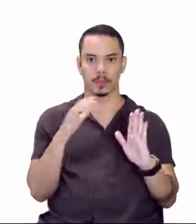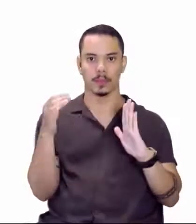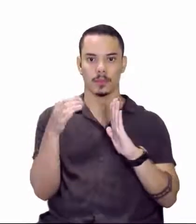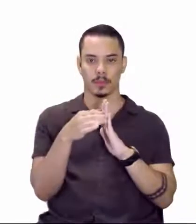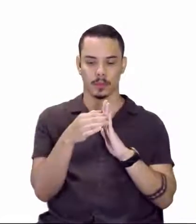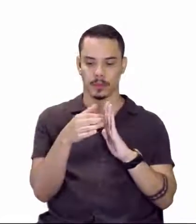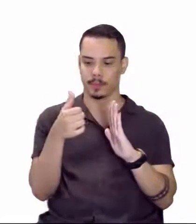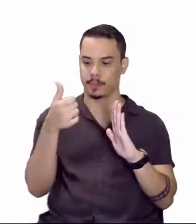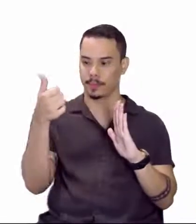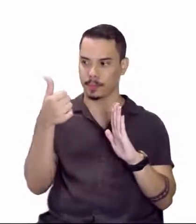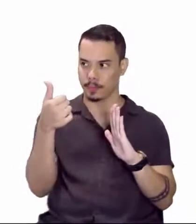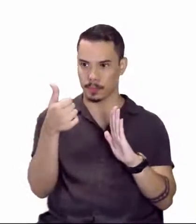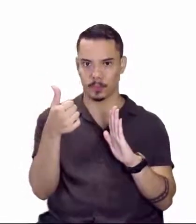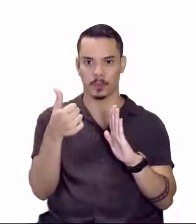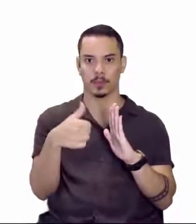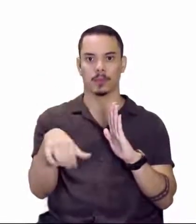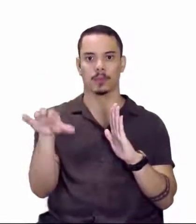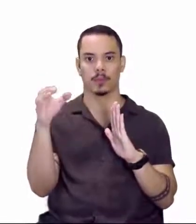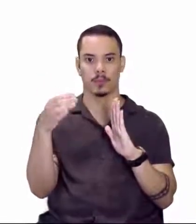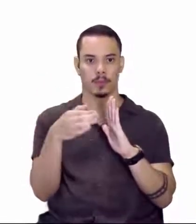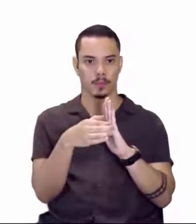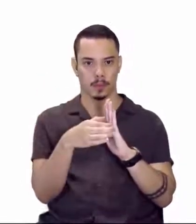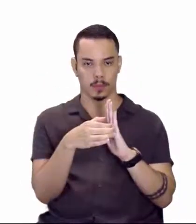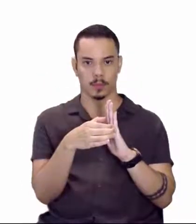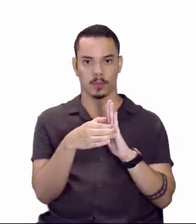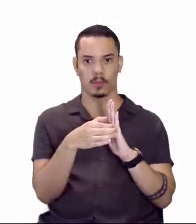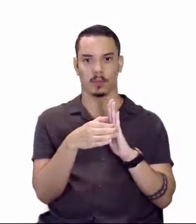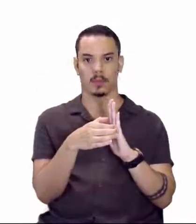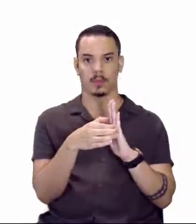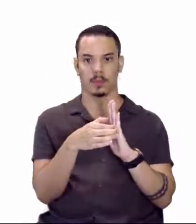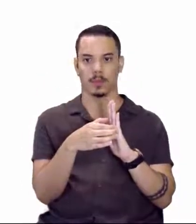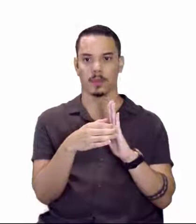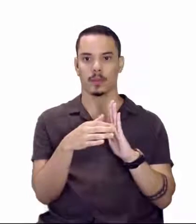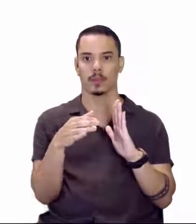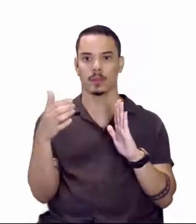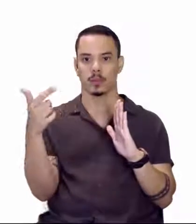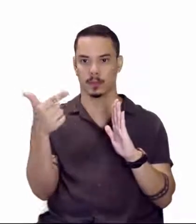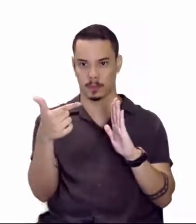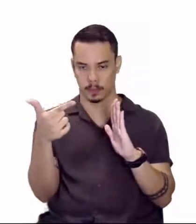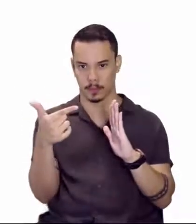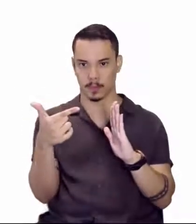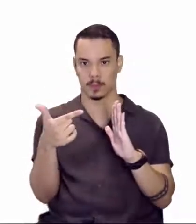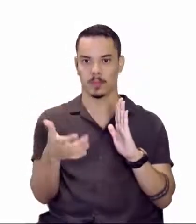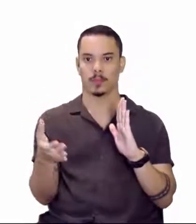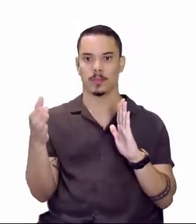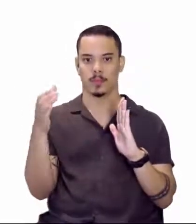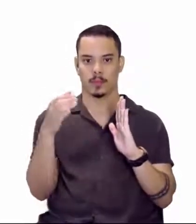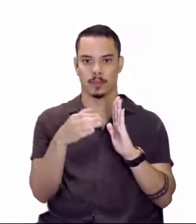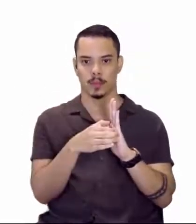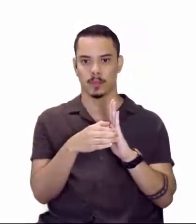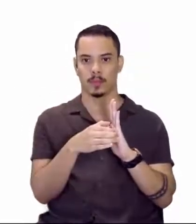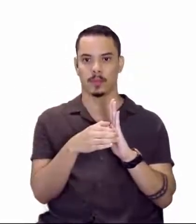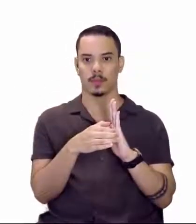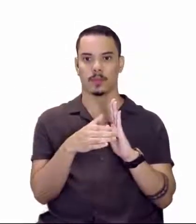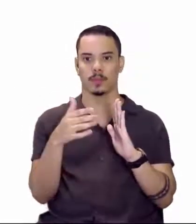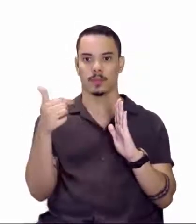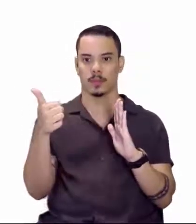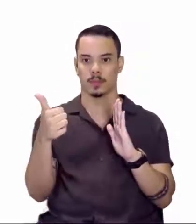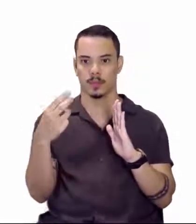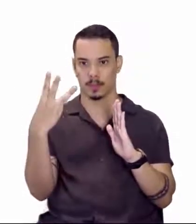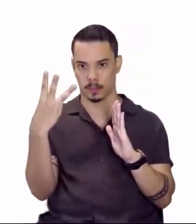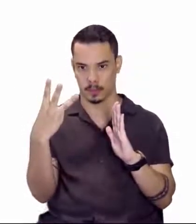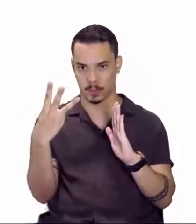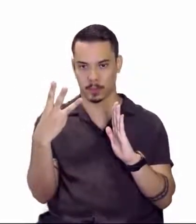dizer, na primeira coluna vertical, no grupo 2, na família 3, grupo